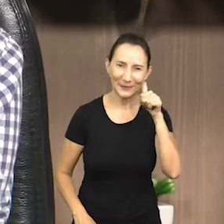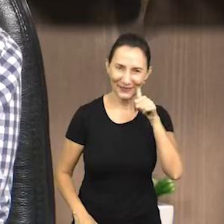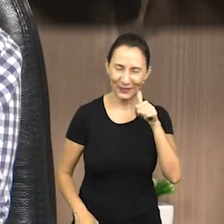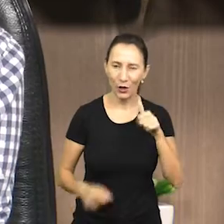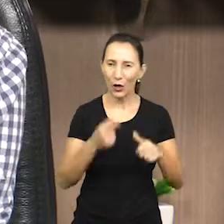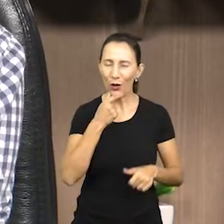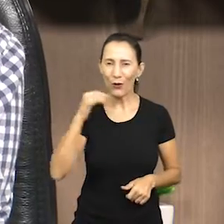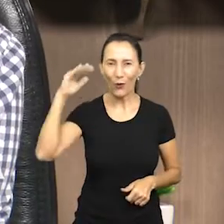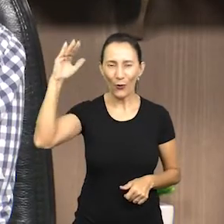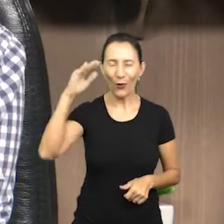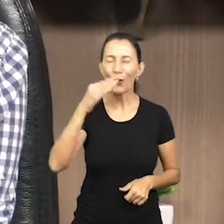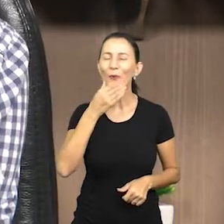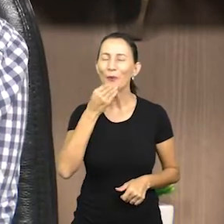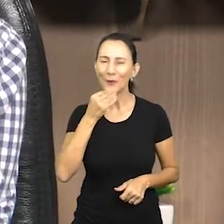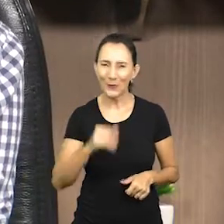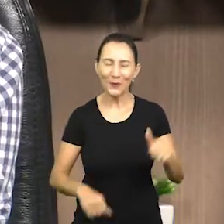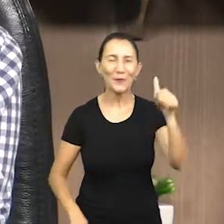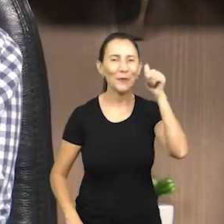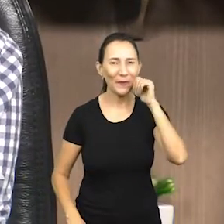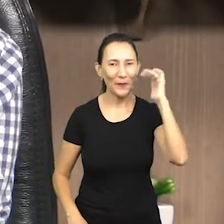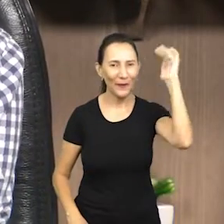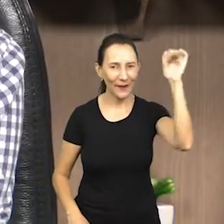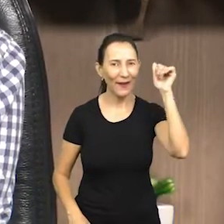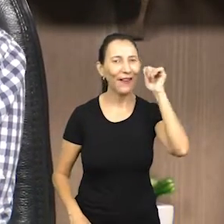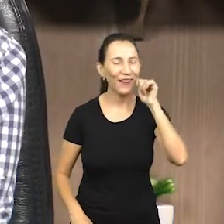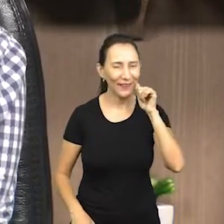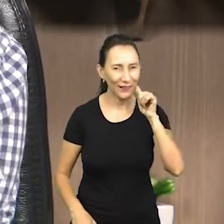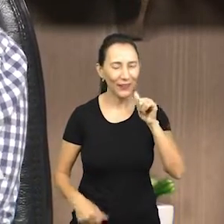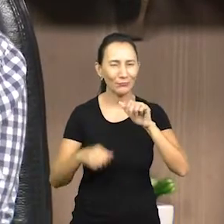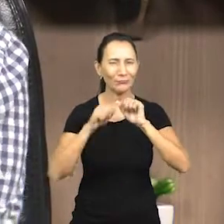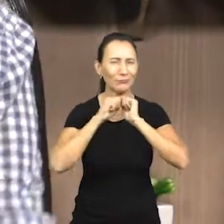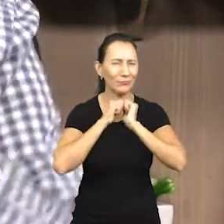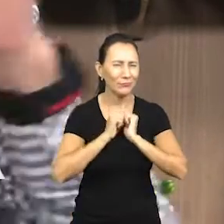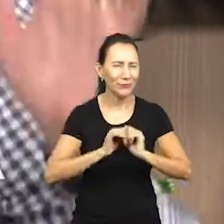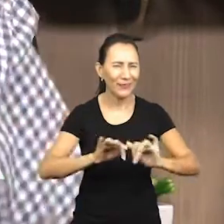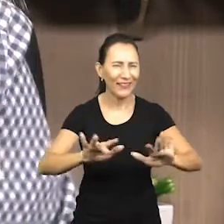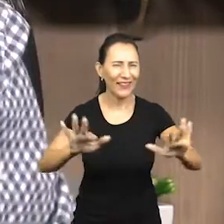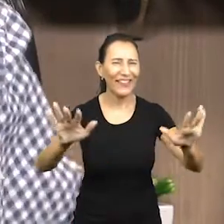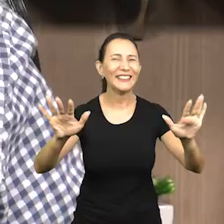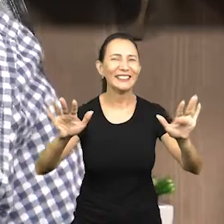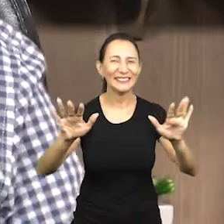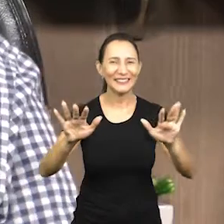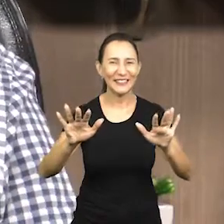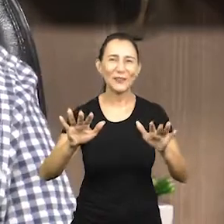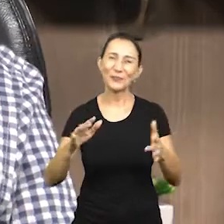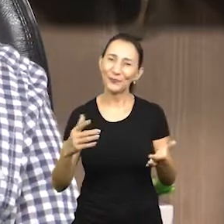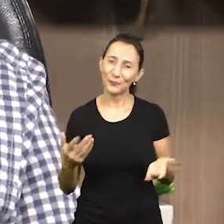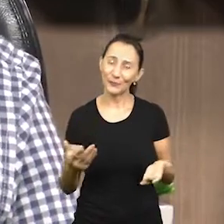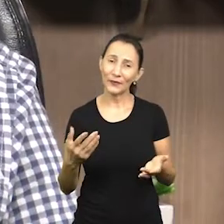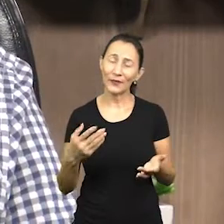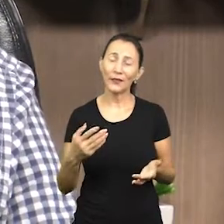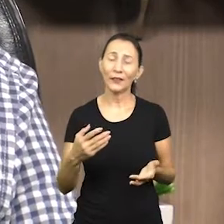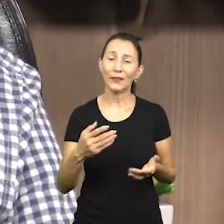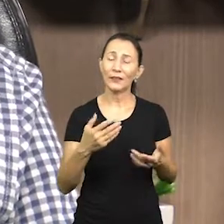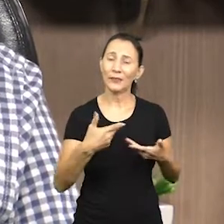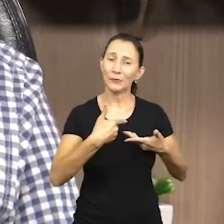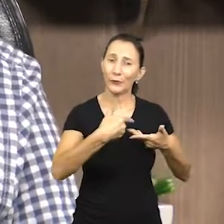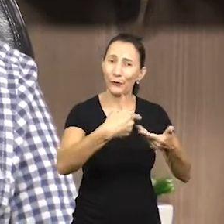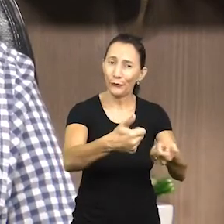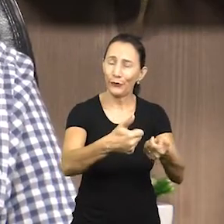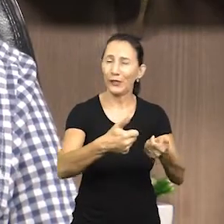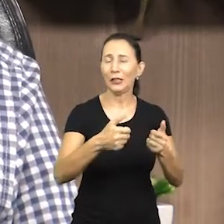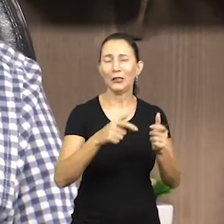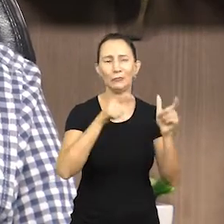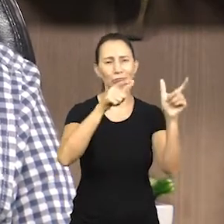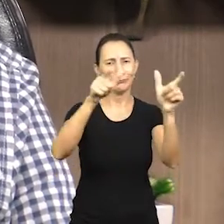é menina, homem é homem, mulher é mulher. E isso viralizou aí. E a gente tem ido aí em muitos